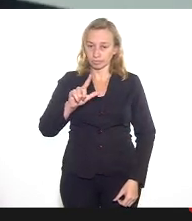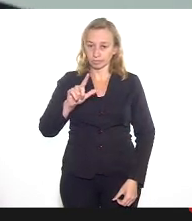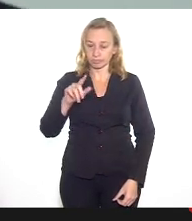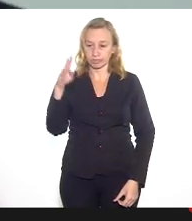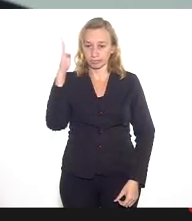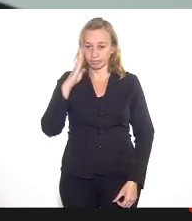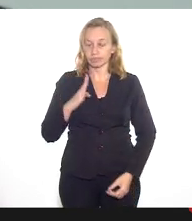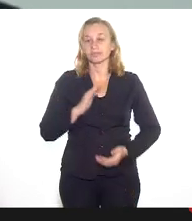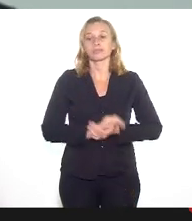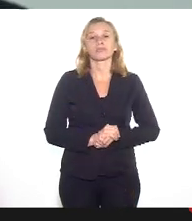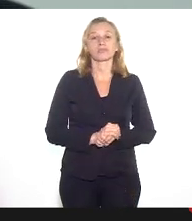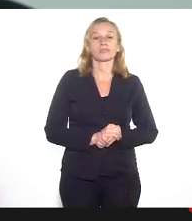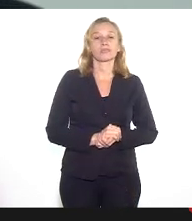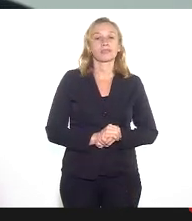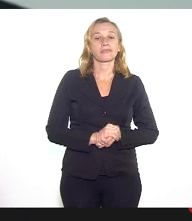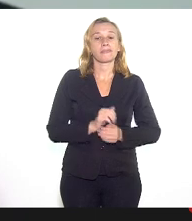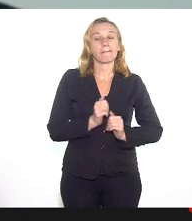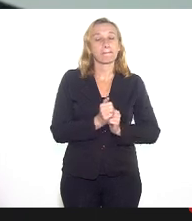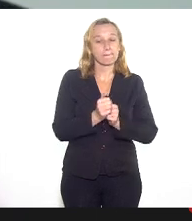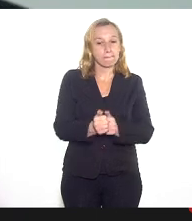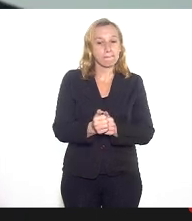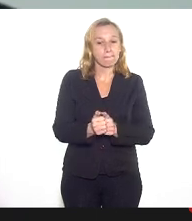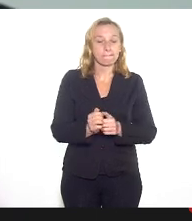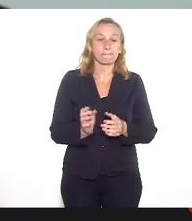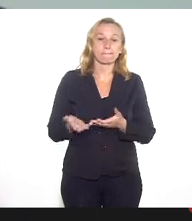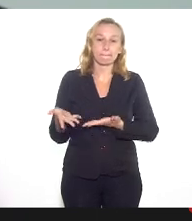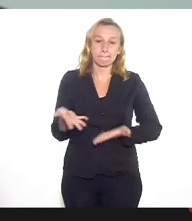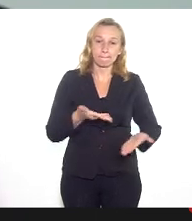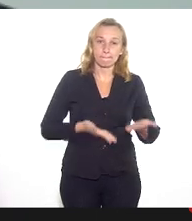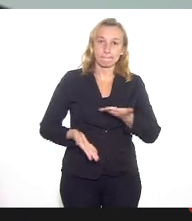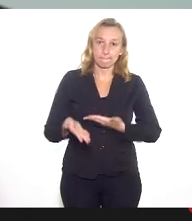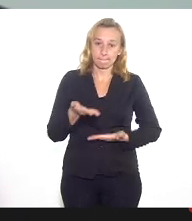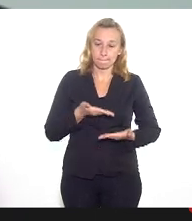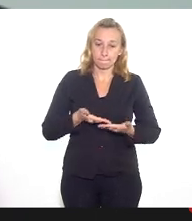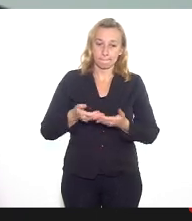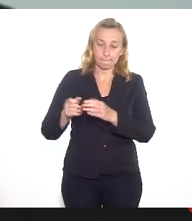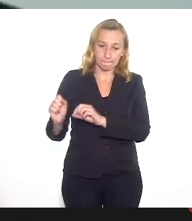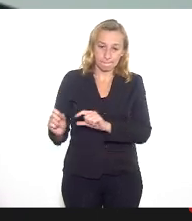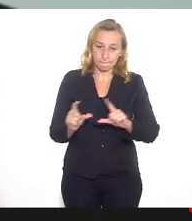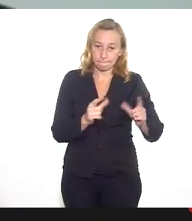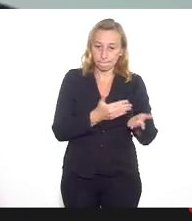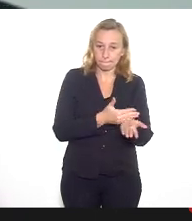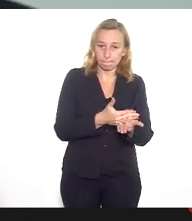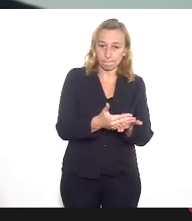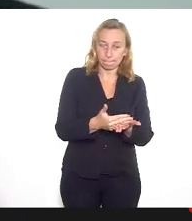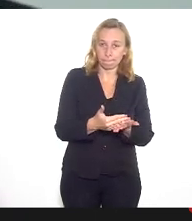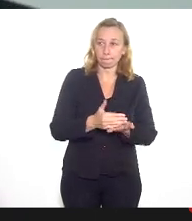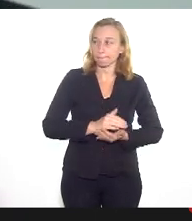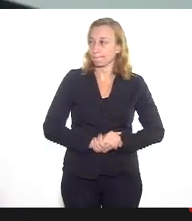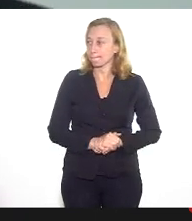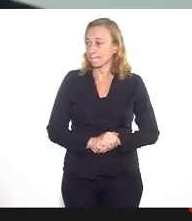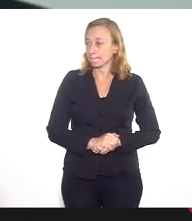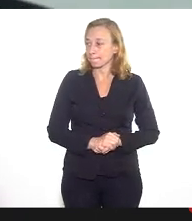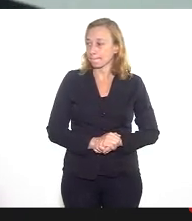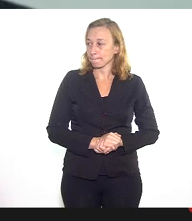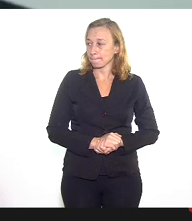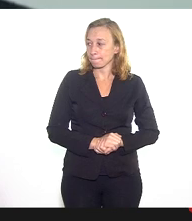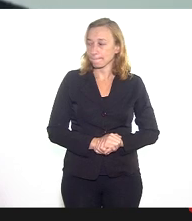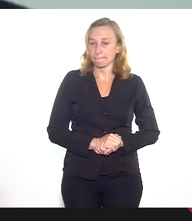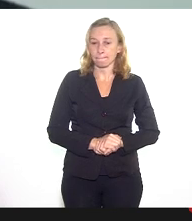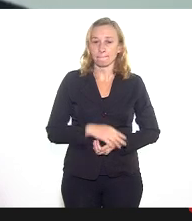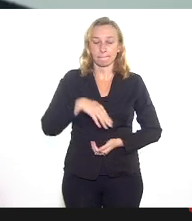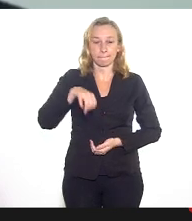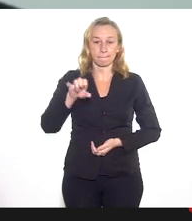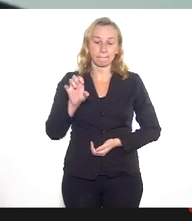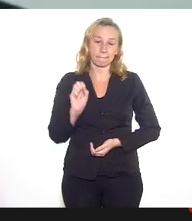A apresentação a seguir vai ser compartilhada, eu vou iniciar, em seguida o Guilherme Mourelli,